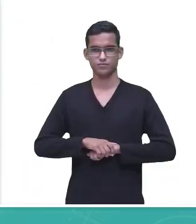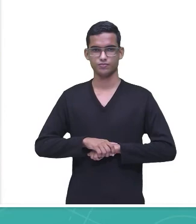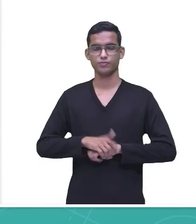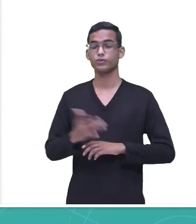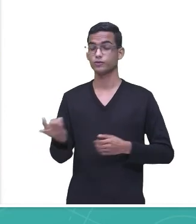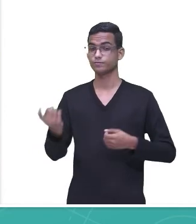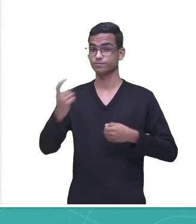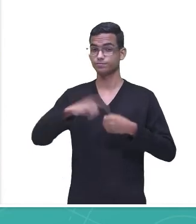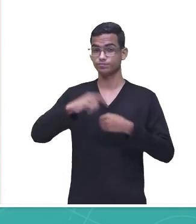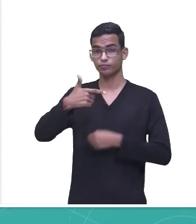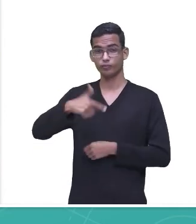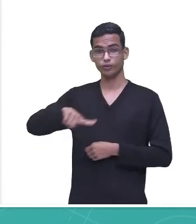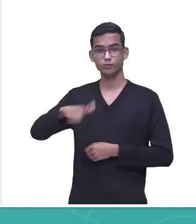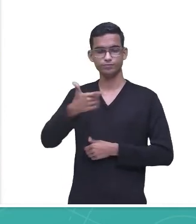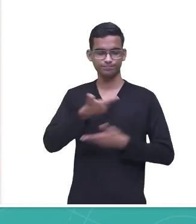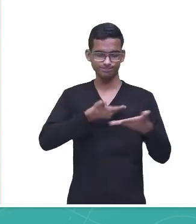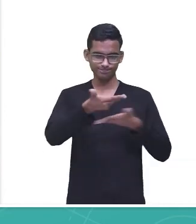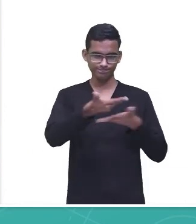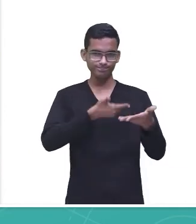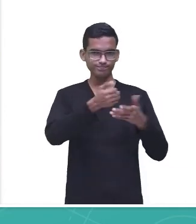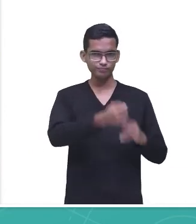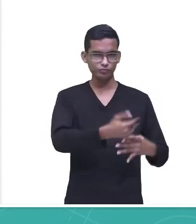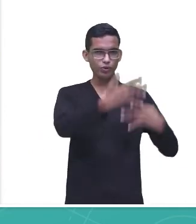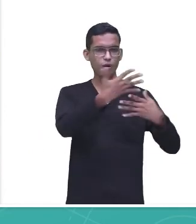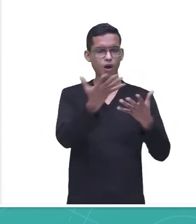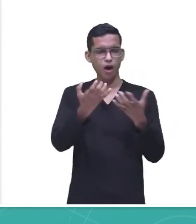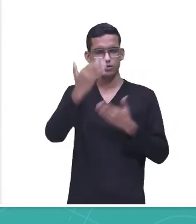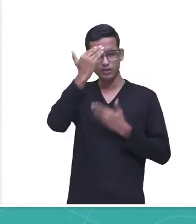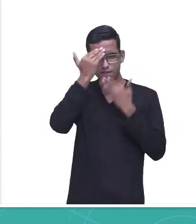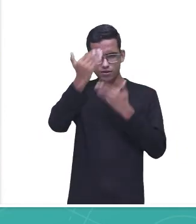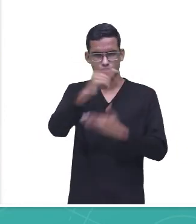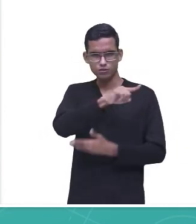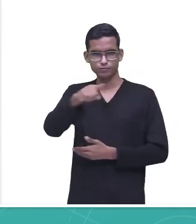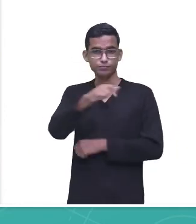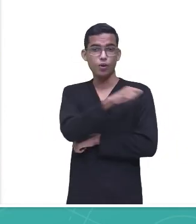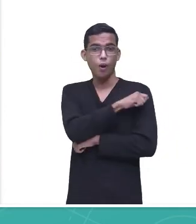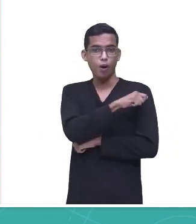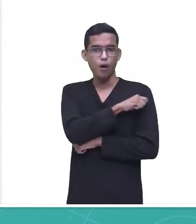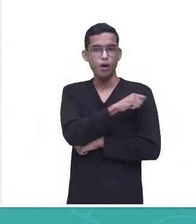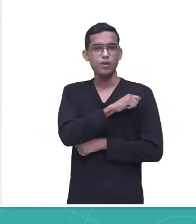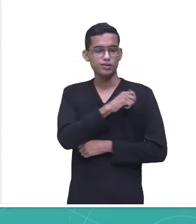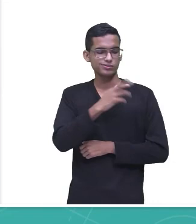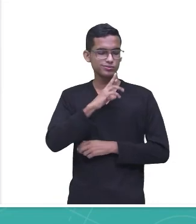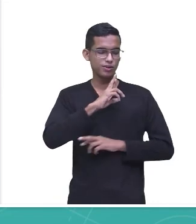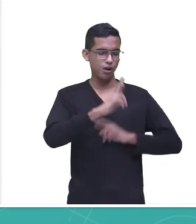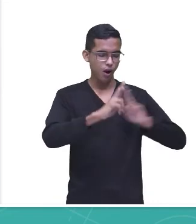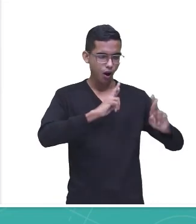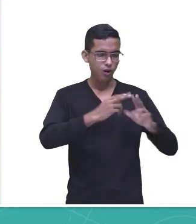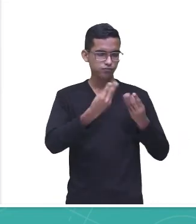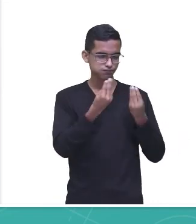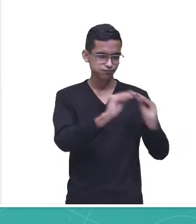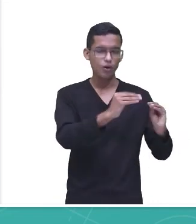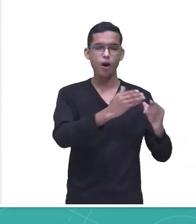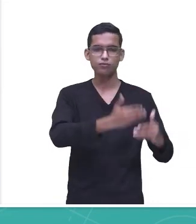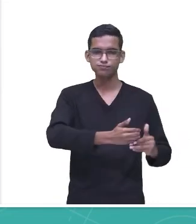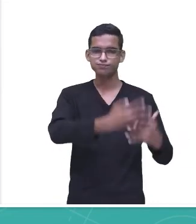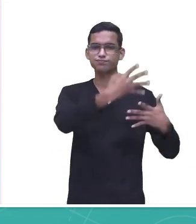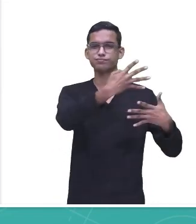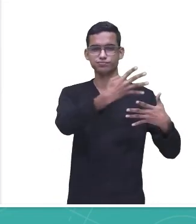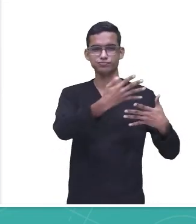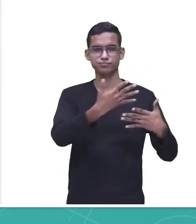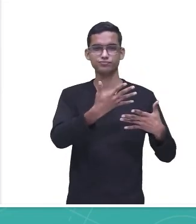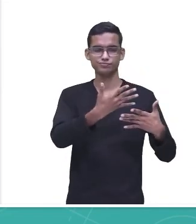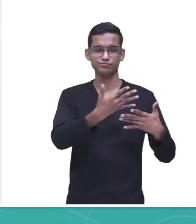Estamos de volta para a nossa interatividade. Eu gostaria de agradecer a todos os alunos que estão respondendo as nossas questões da DLI.